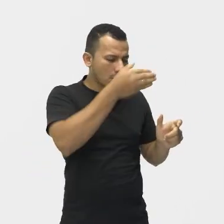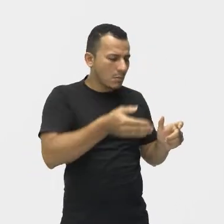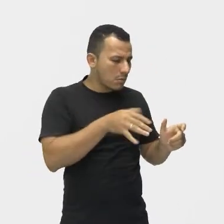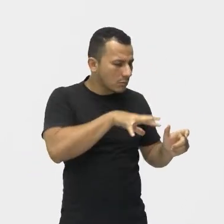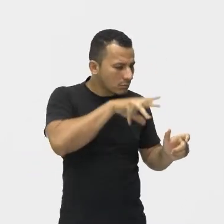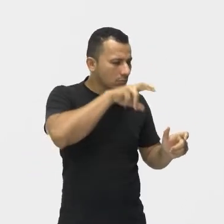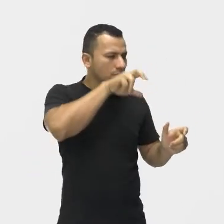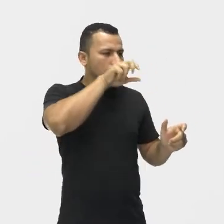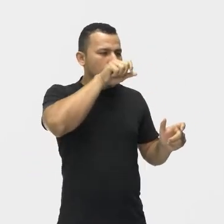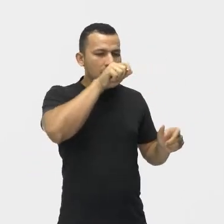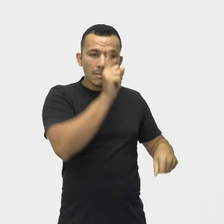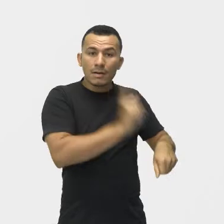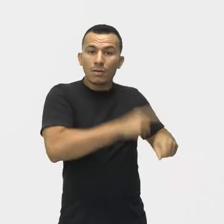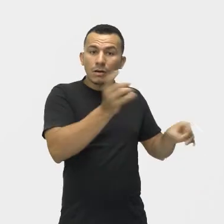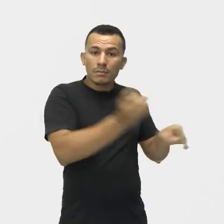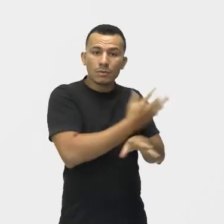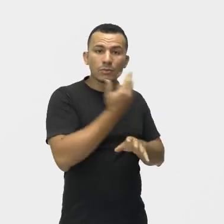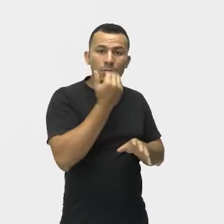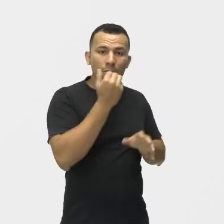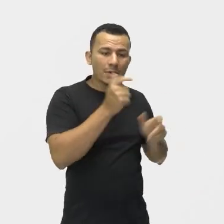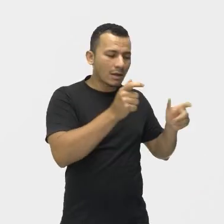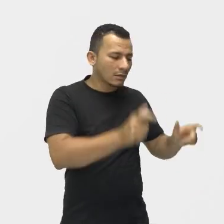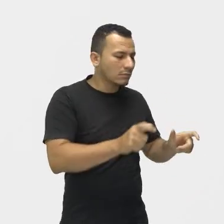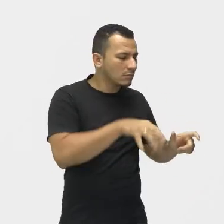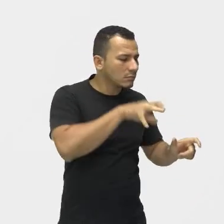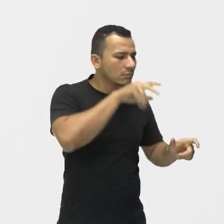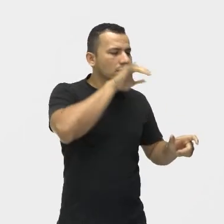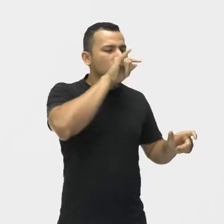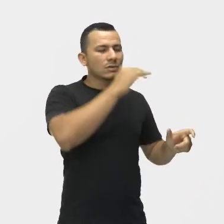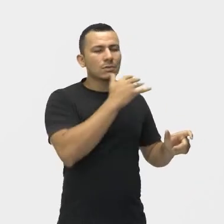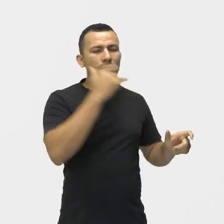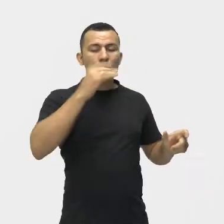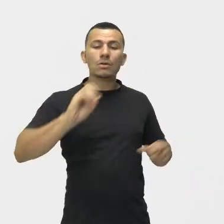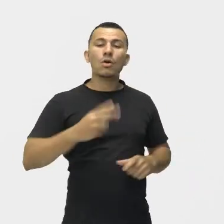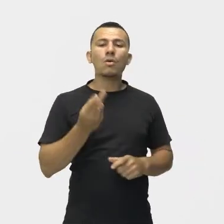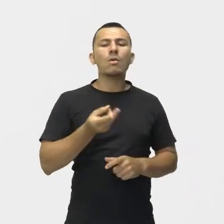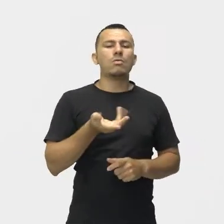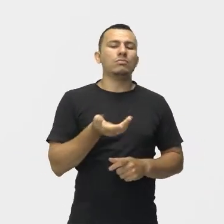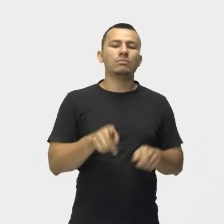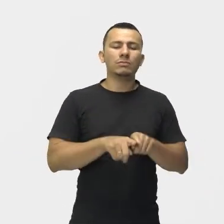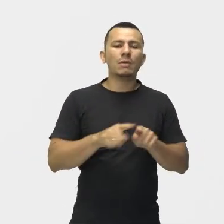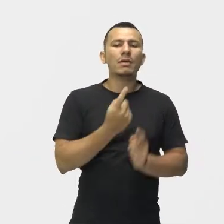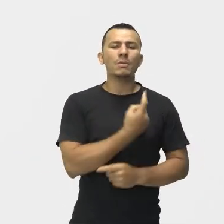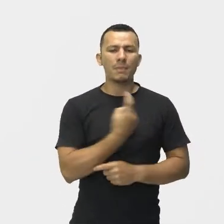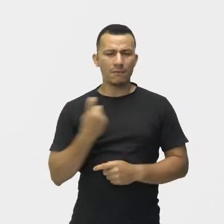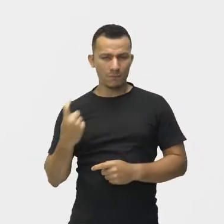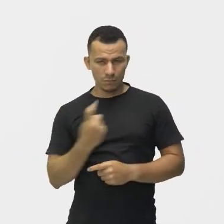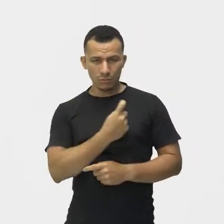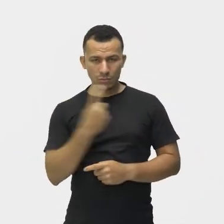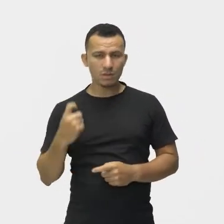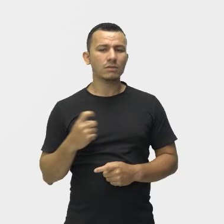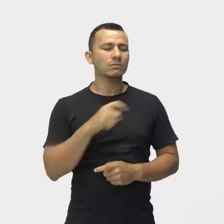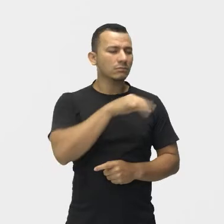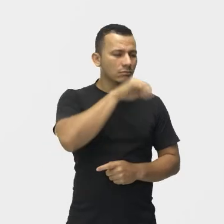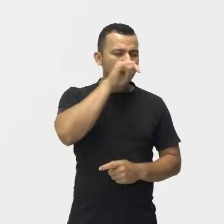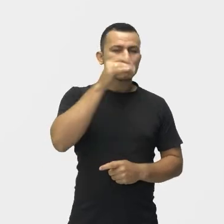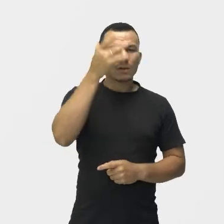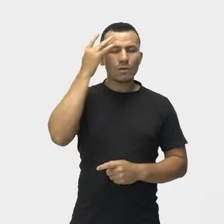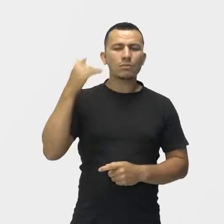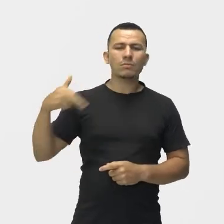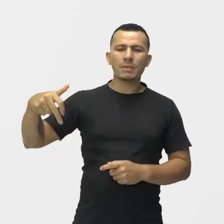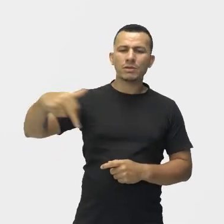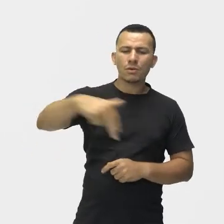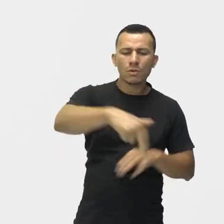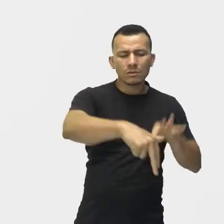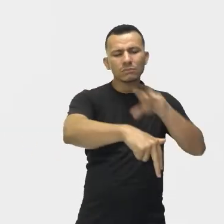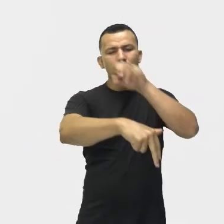tenha sido acabado de ser preparada, que também é bem cheirosa, né? Um perfume, até mesmo o cheiro de alguém, né? Então a gente tem aí